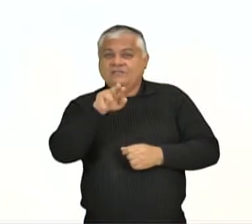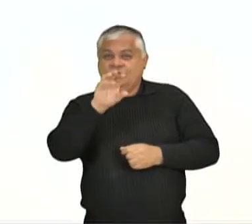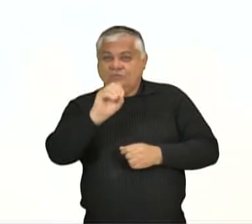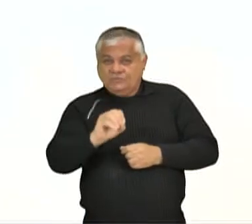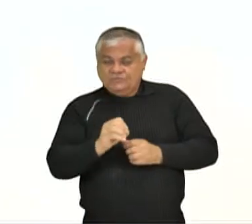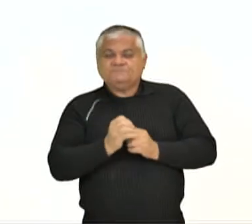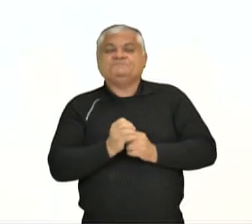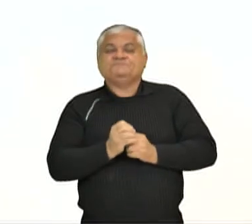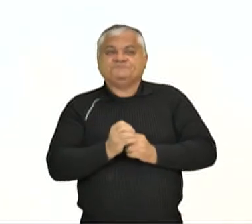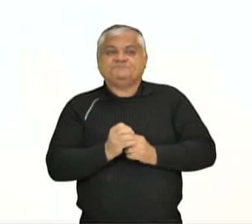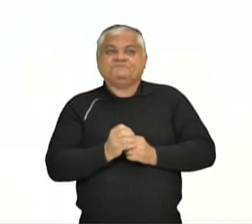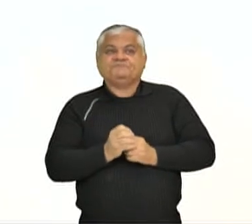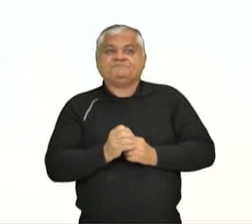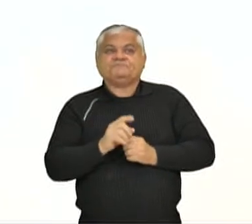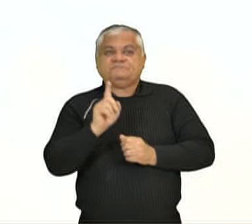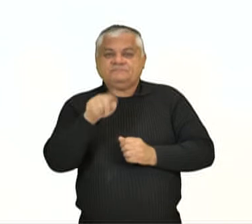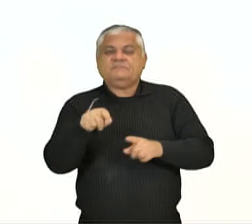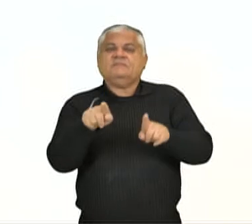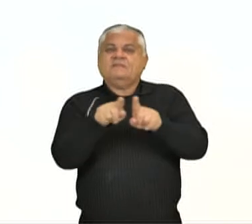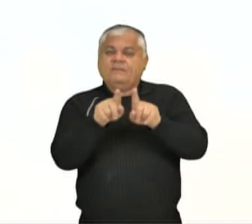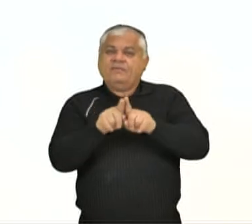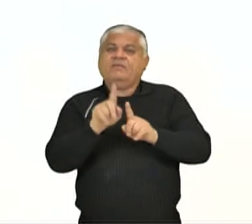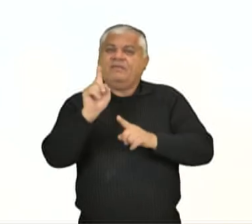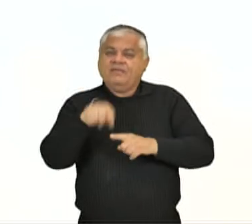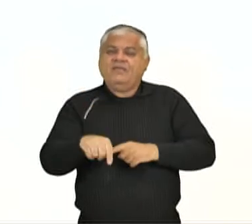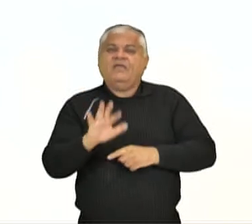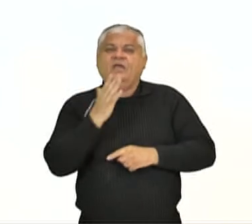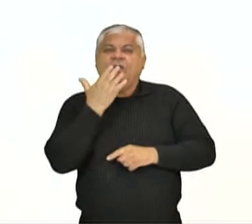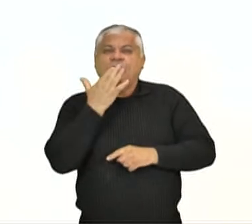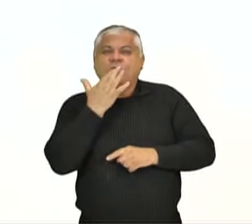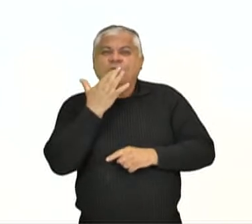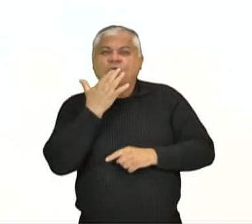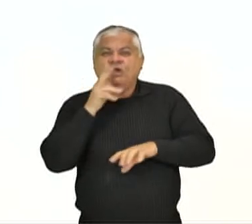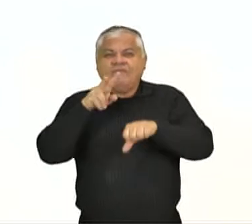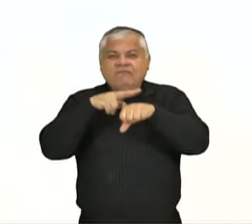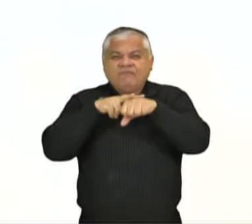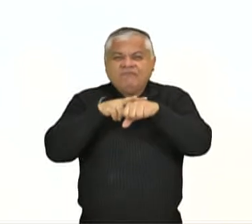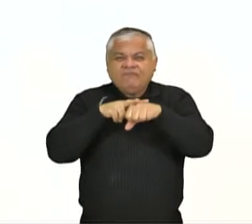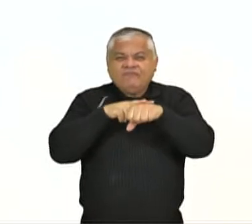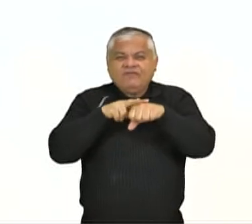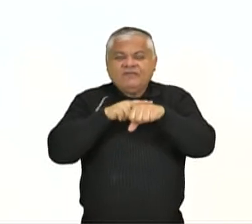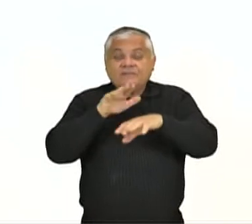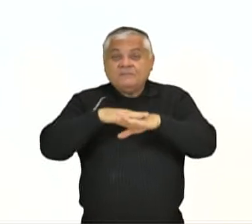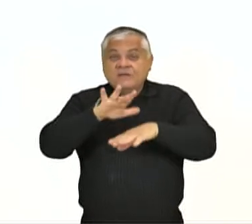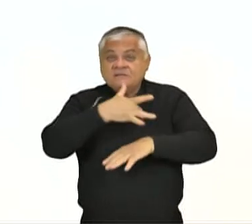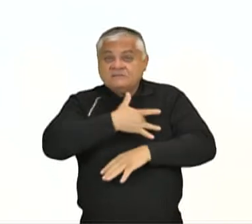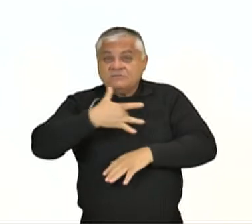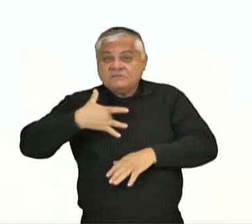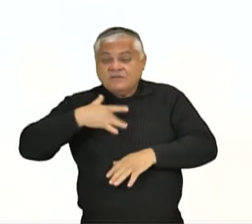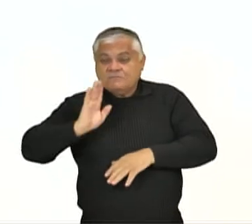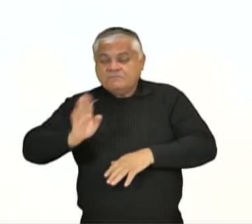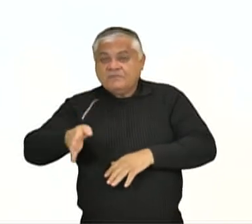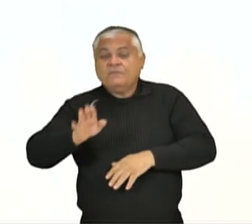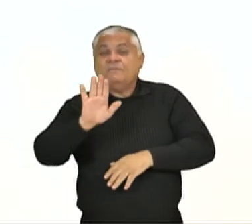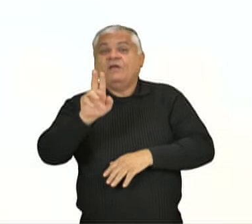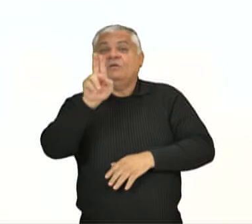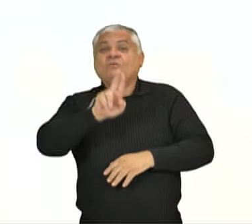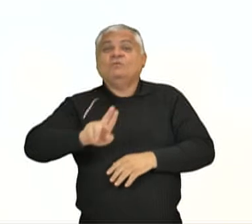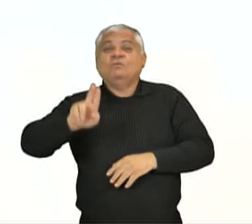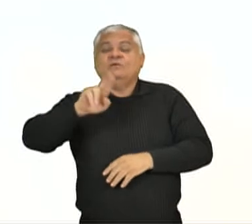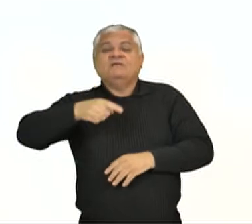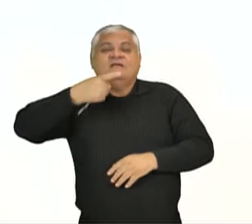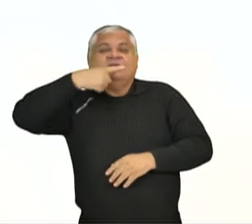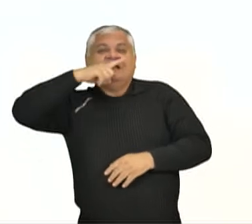açúcar orgânico, também de coloração escura, é mais saudável que o refinado por utilizar uma